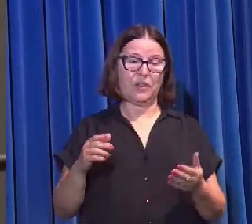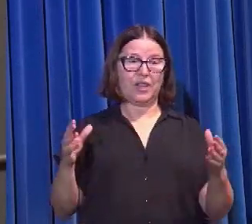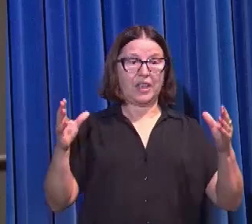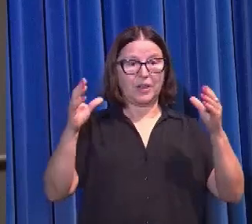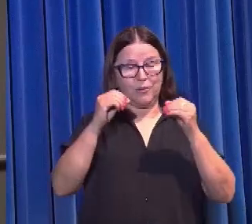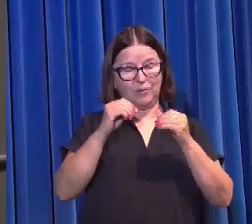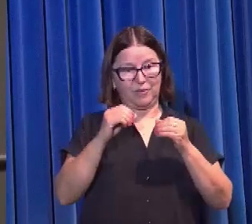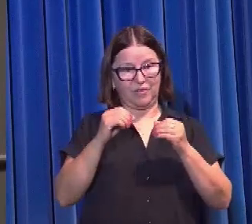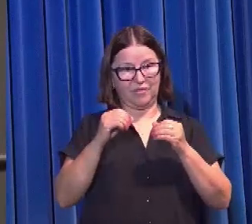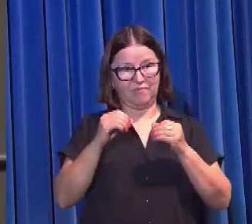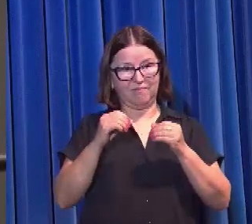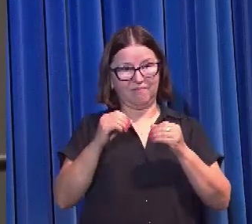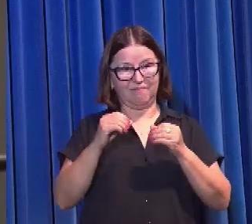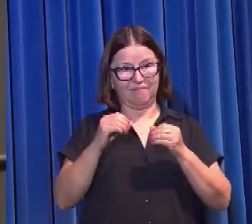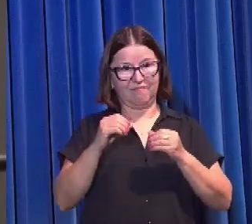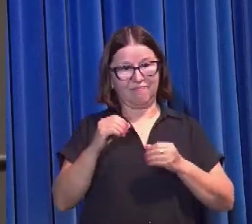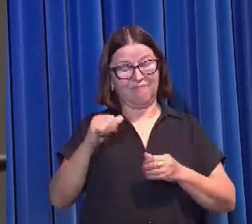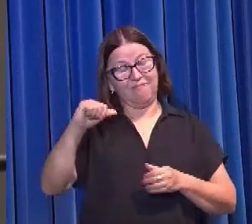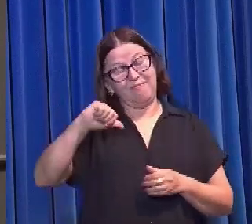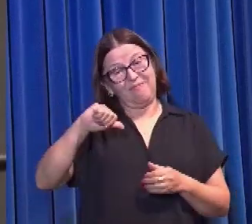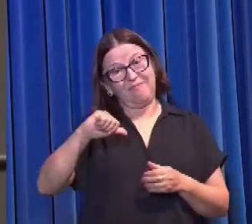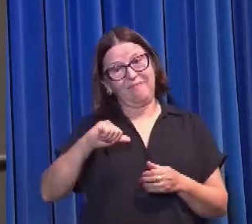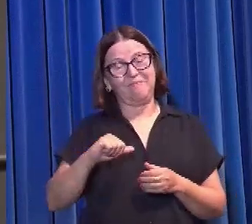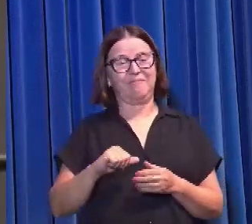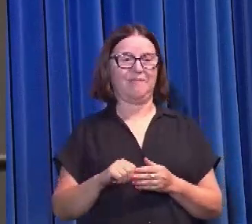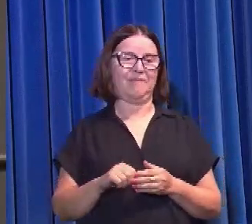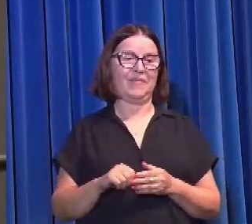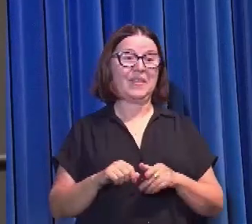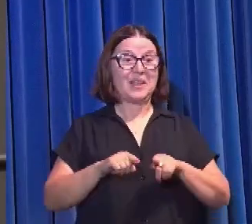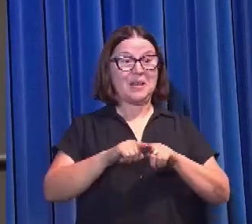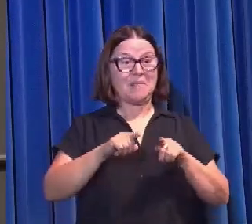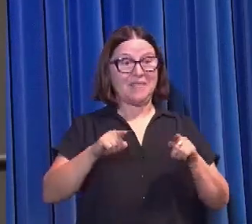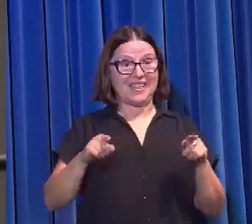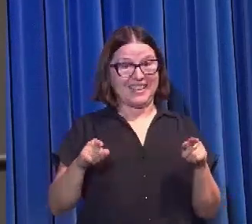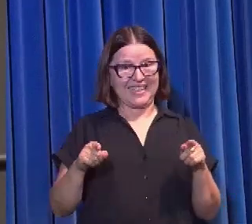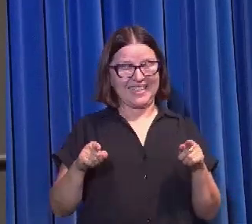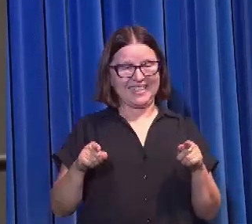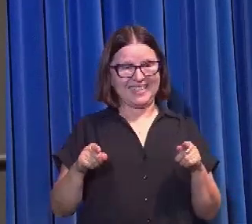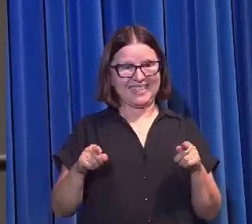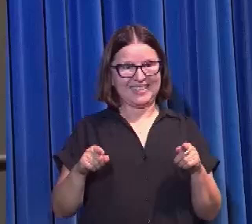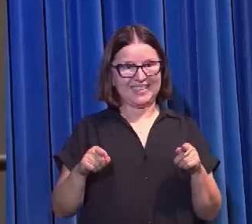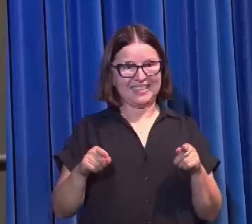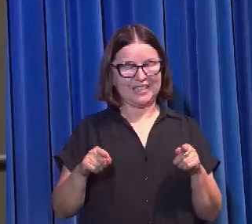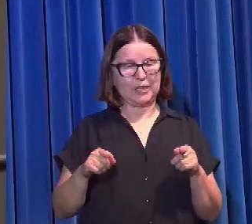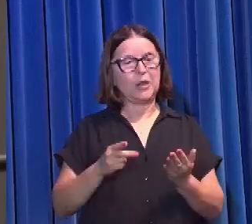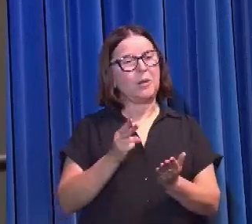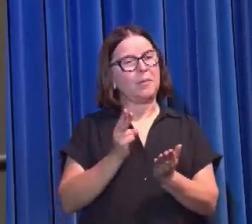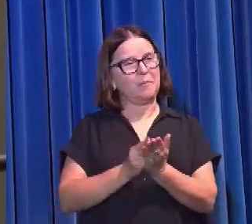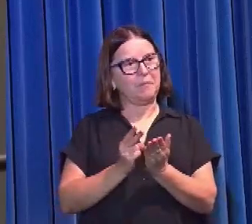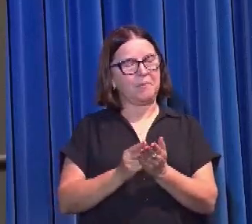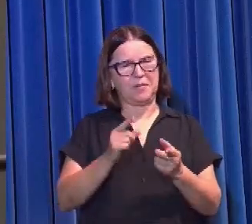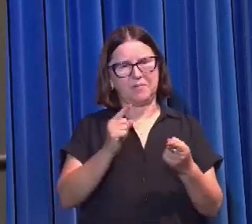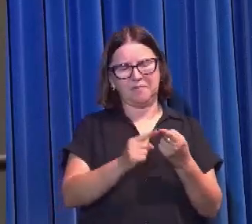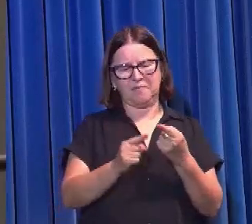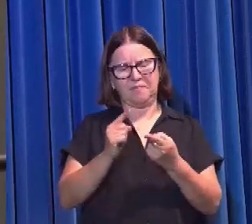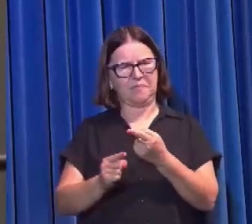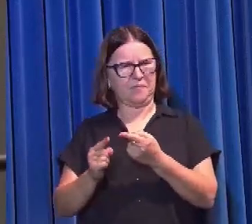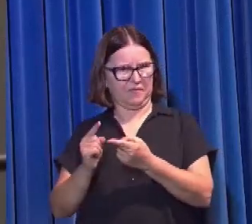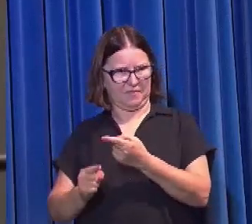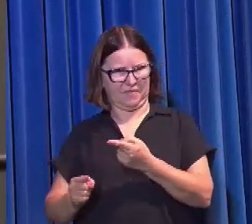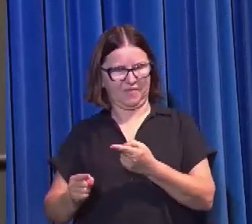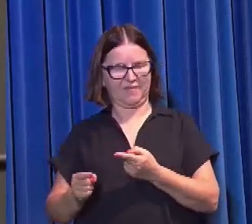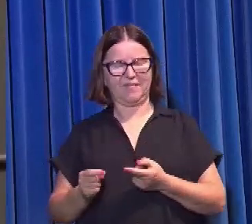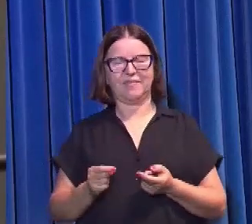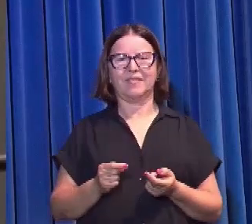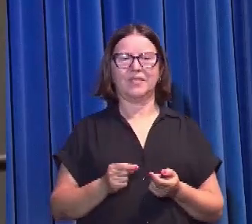sua plenitude. Mas, não obstante todas essas restrições que nos estão sendo